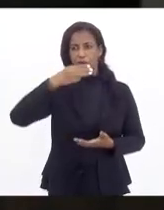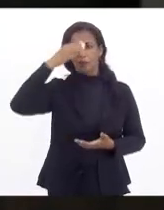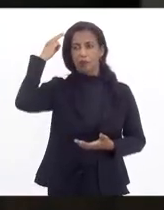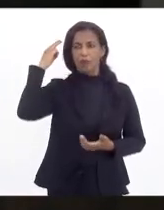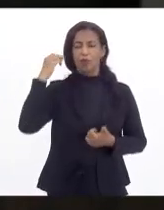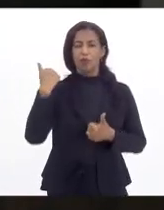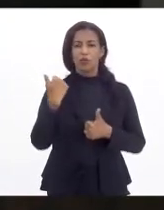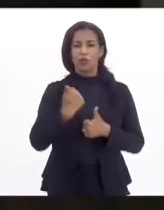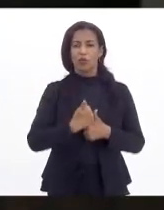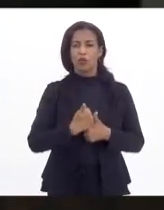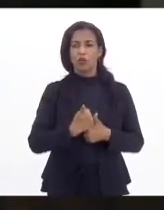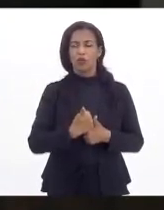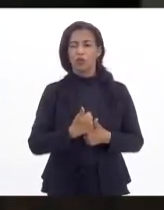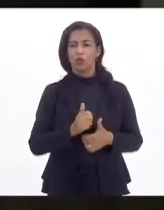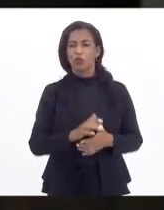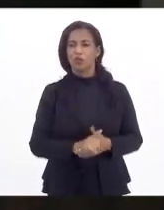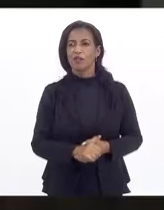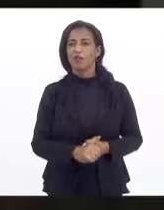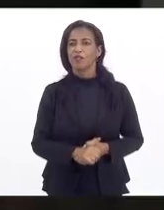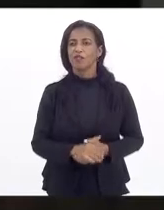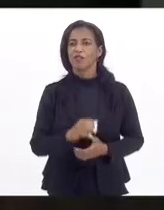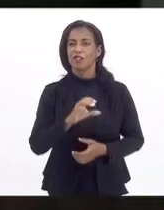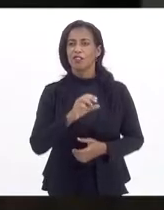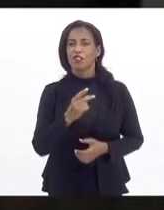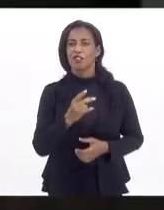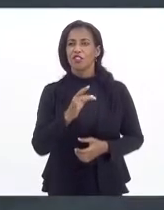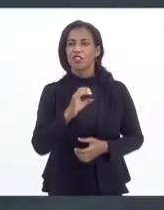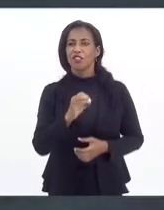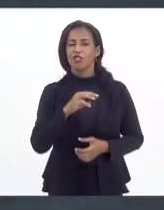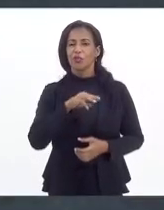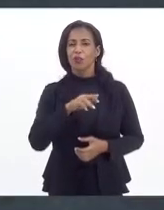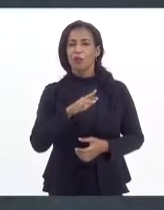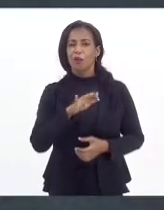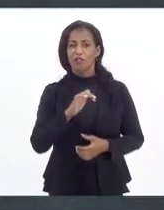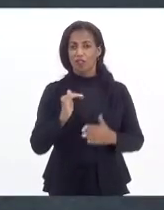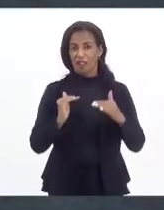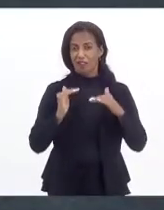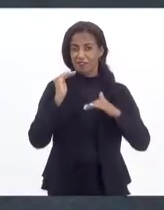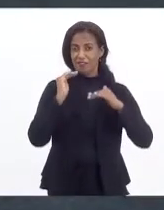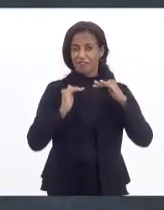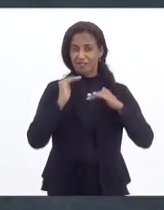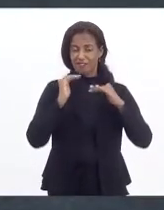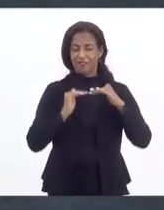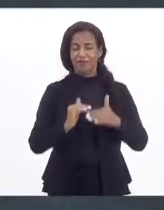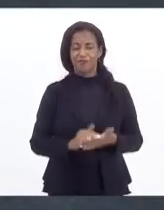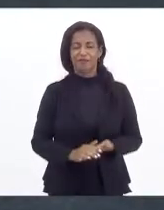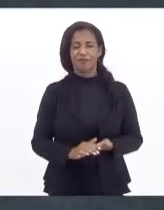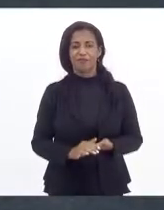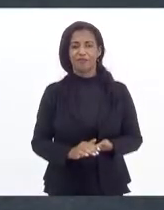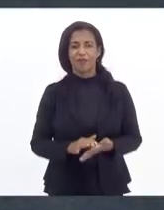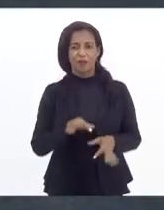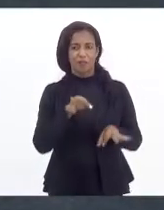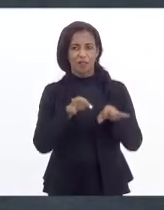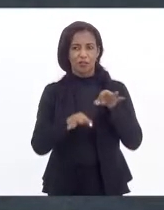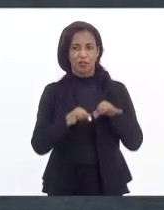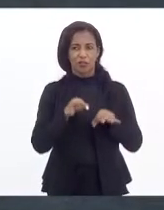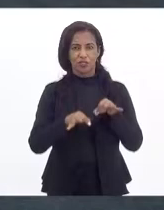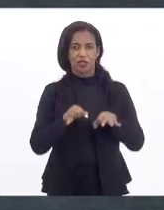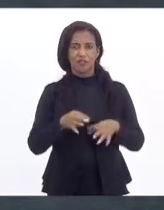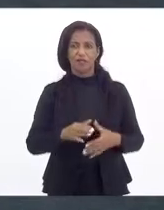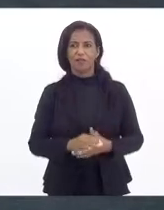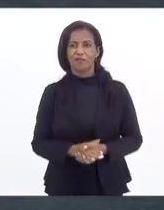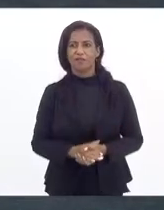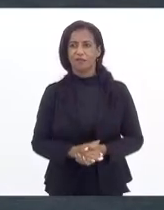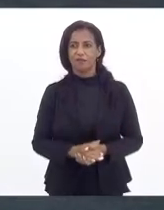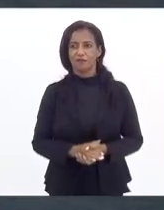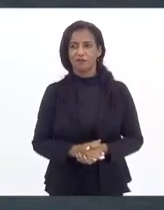hoje ausente, Chico Machado. Sou o substituto dele, não à altura, mas sou. Pela juridicidade, senhor presidente.